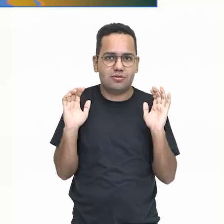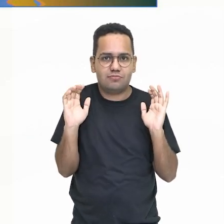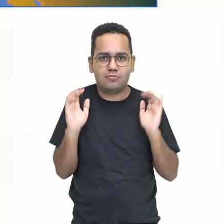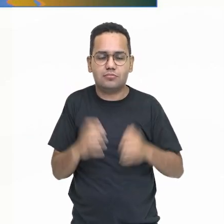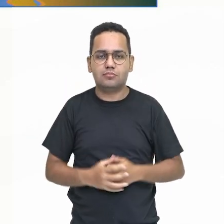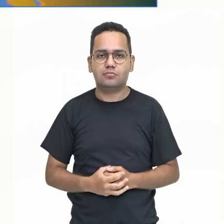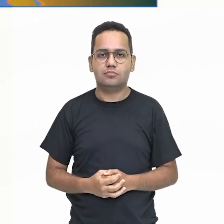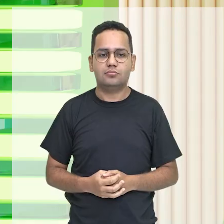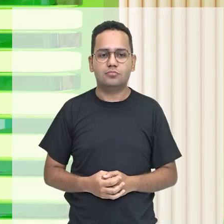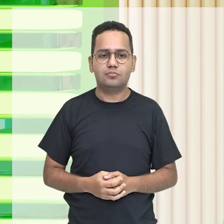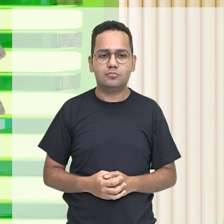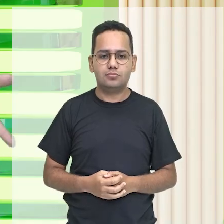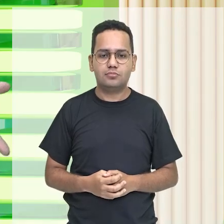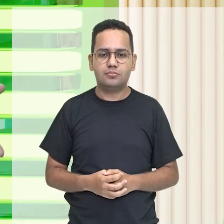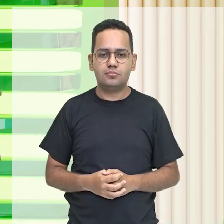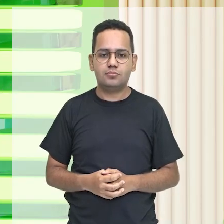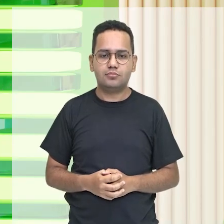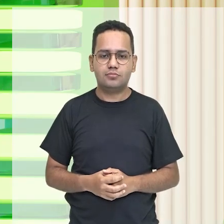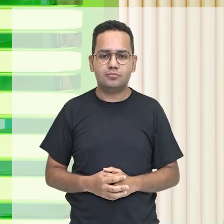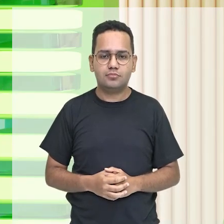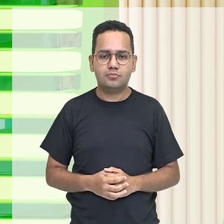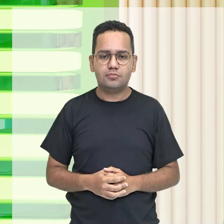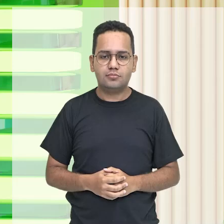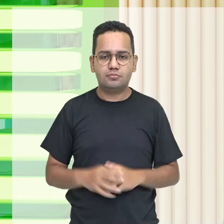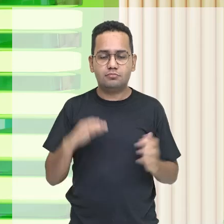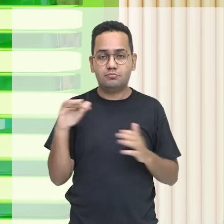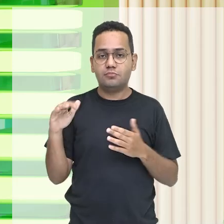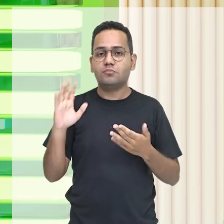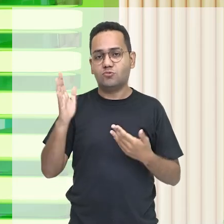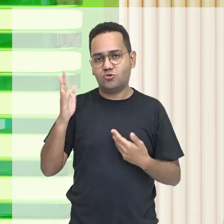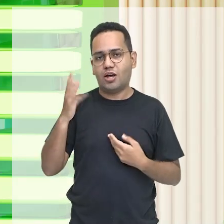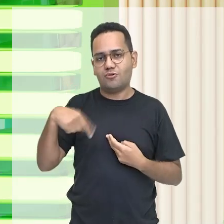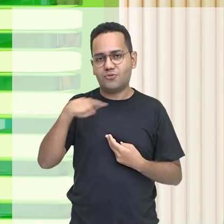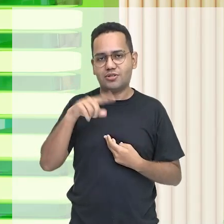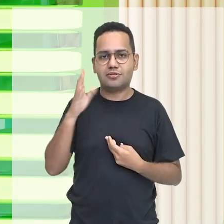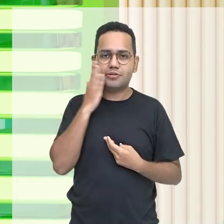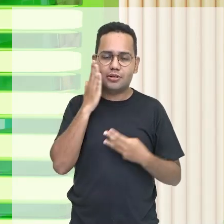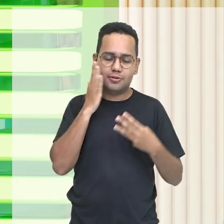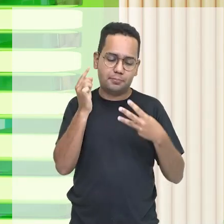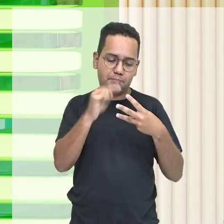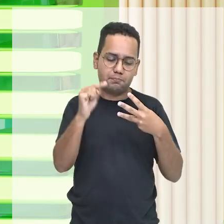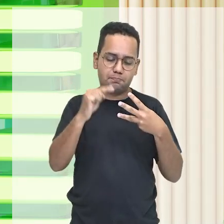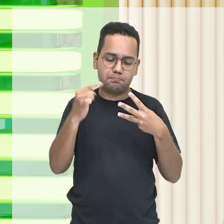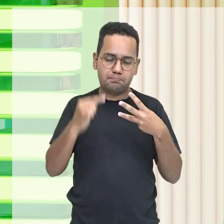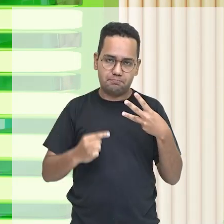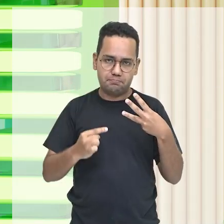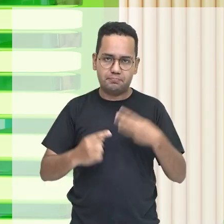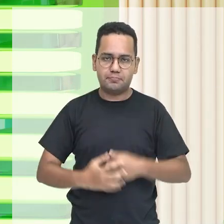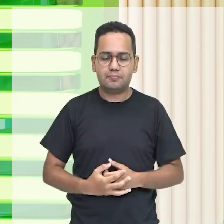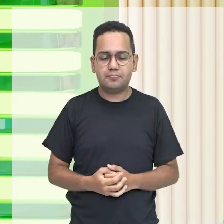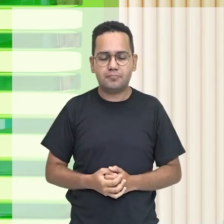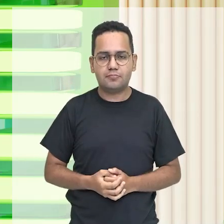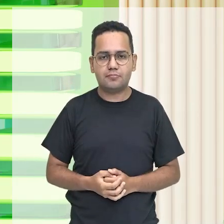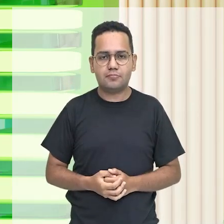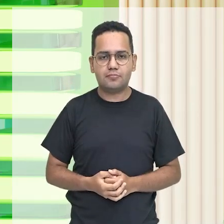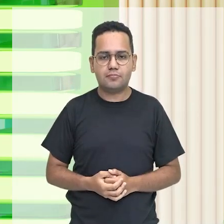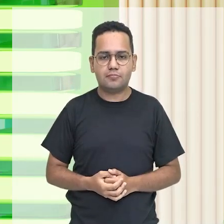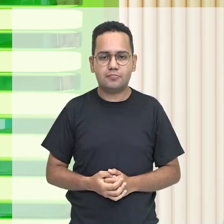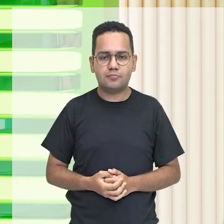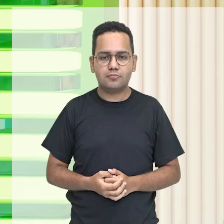E agora, pessoal, temos aí os três processos, condução, convecção e